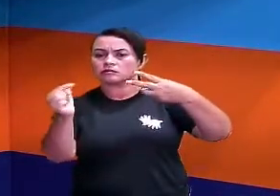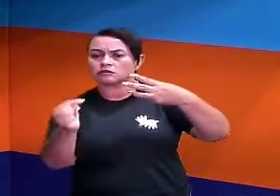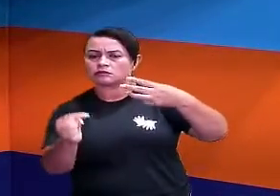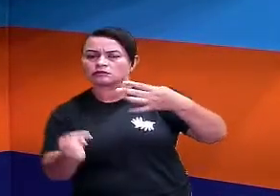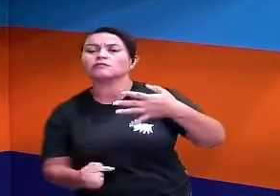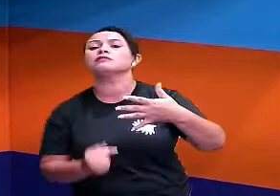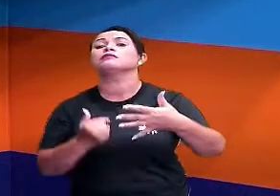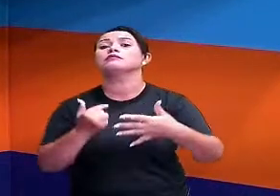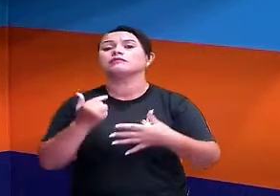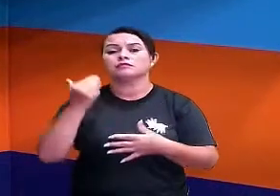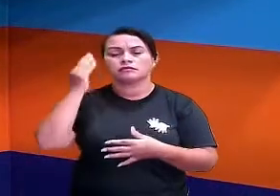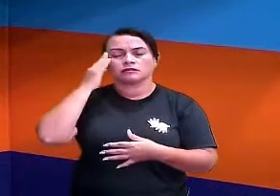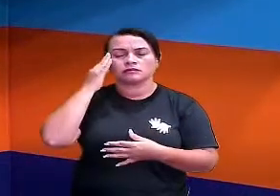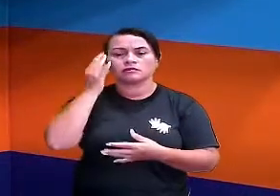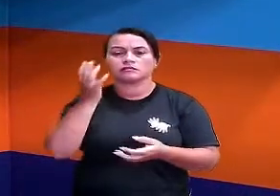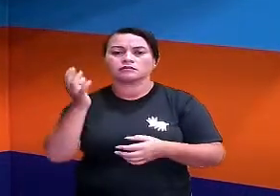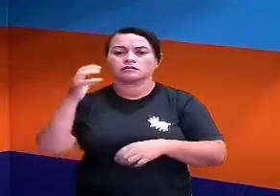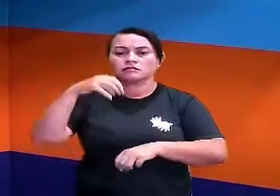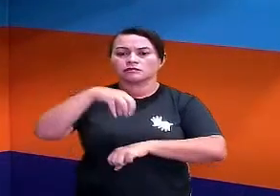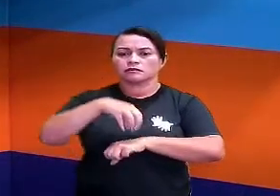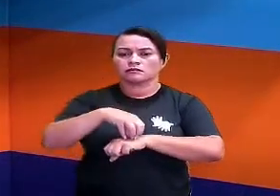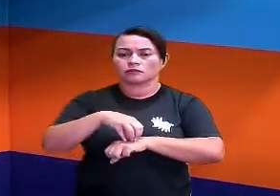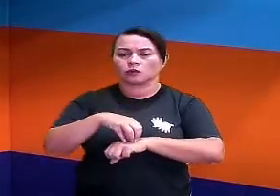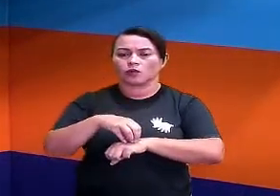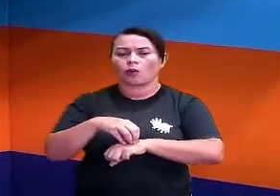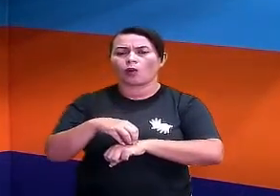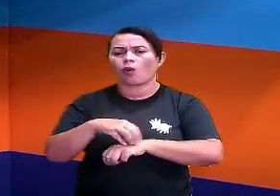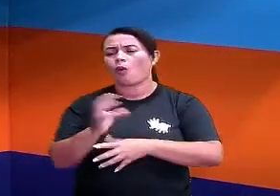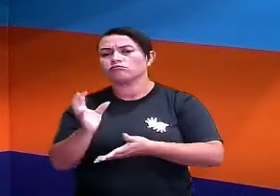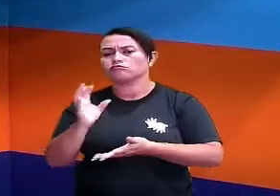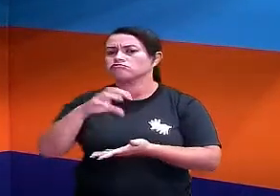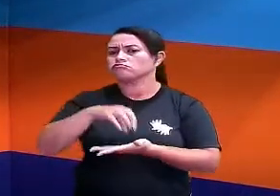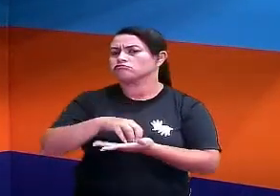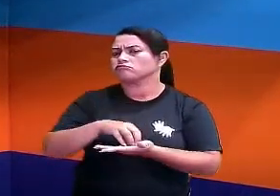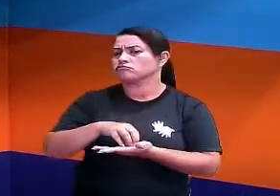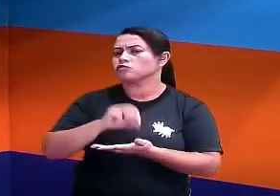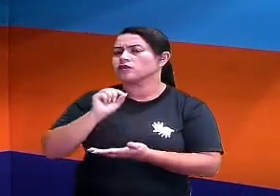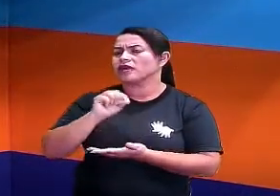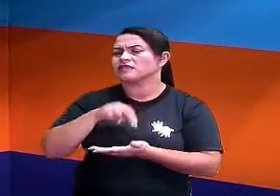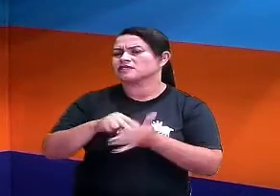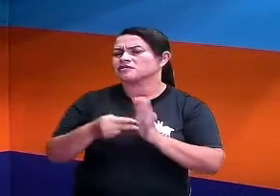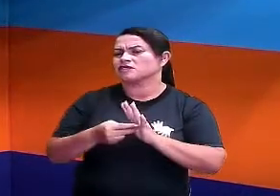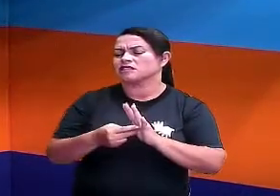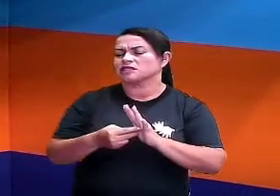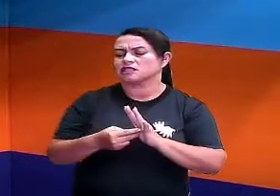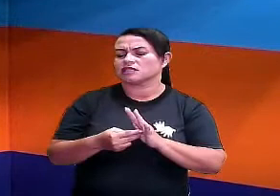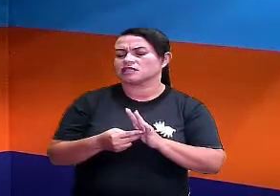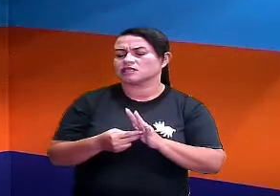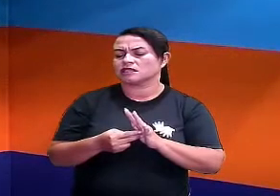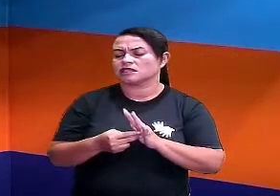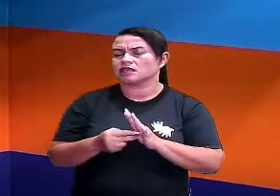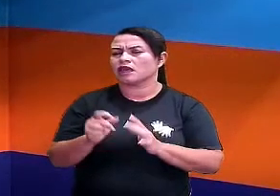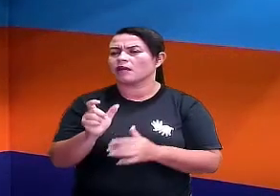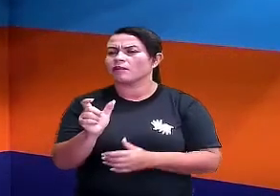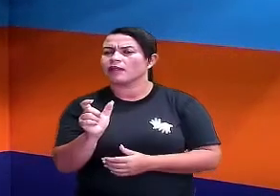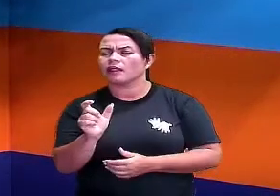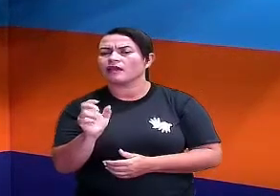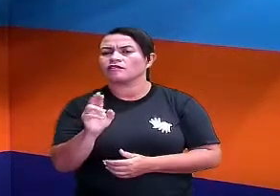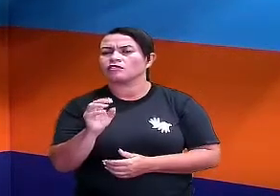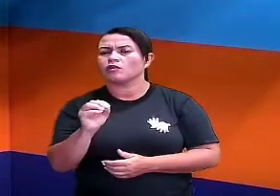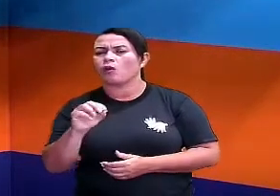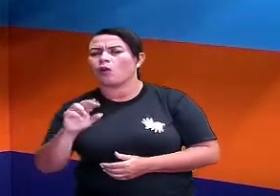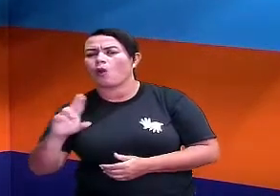que ocupa a posição central. Que é isso, rol, professora? Rol é a ordenação dos